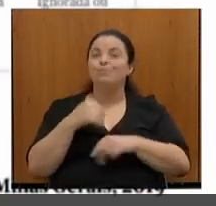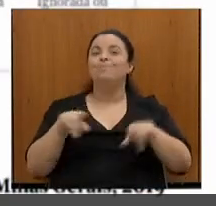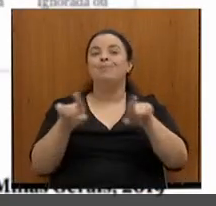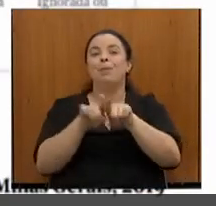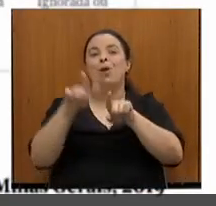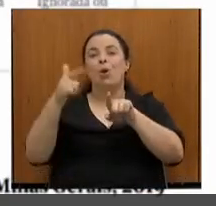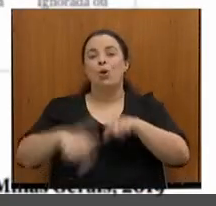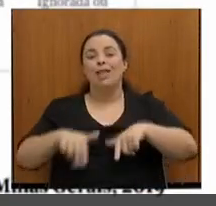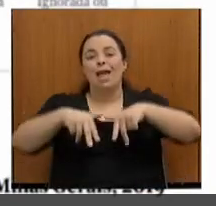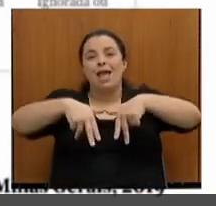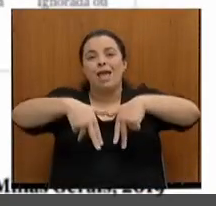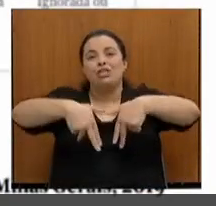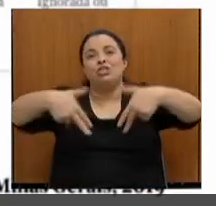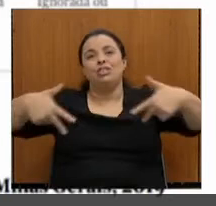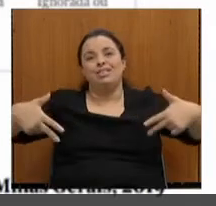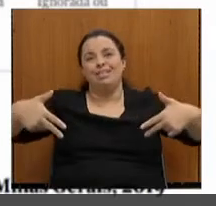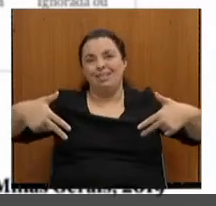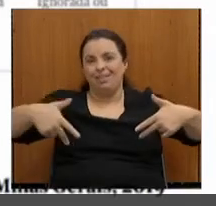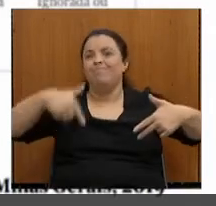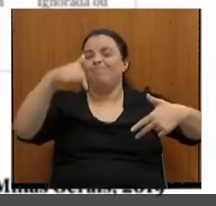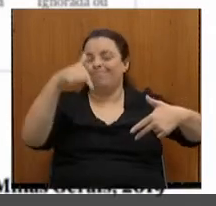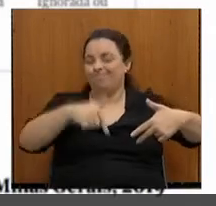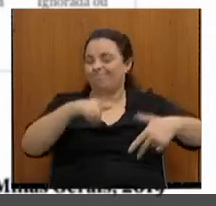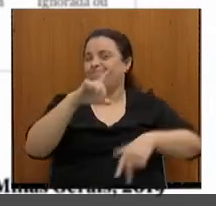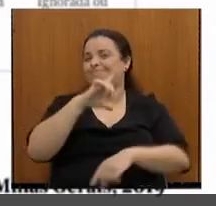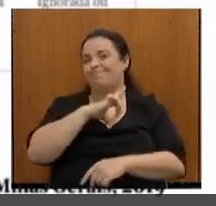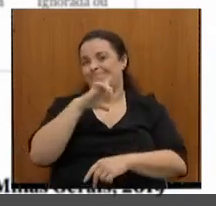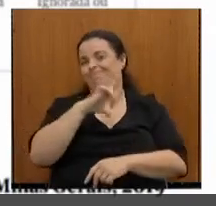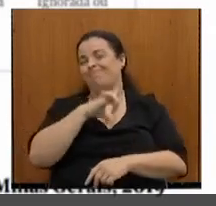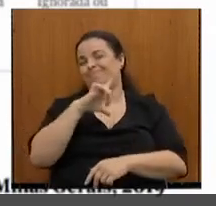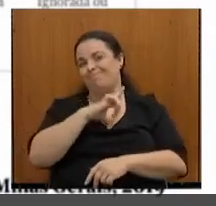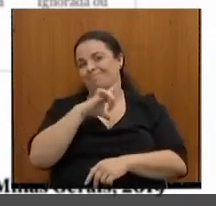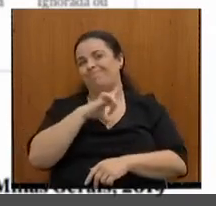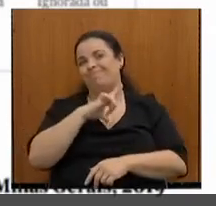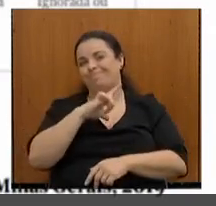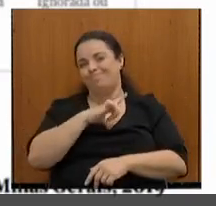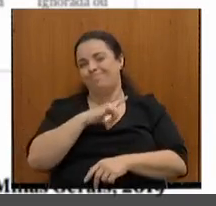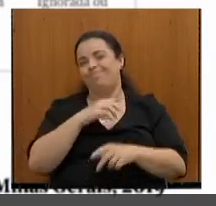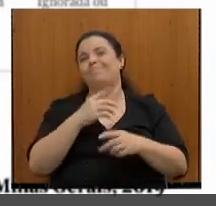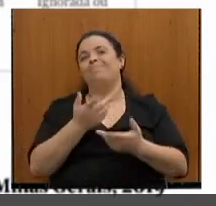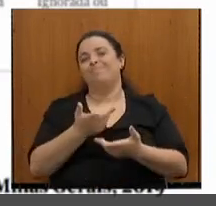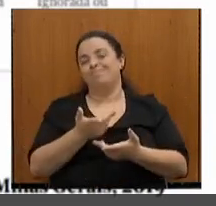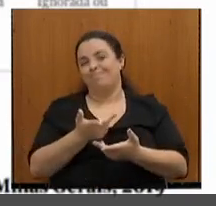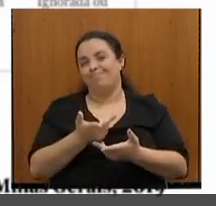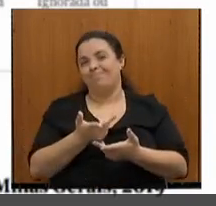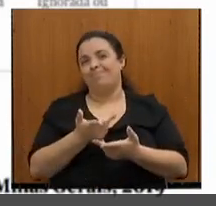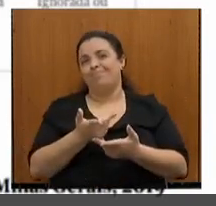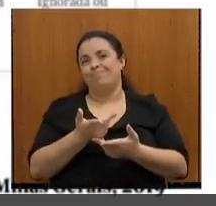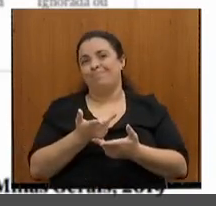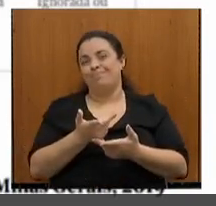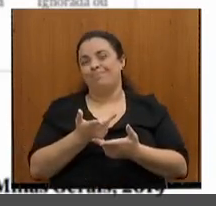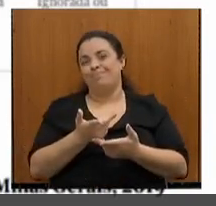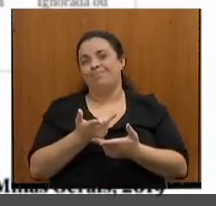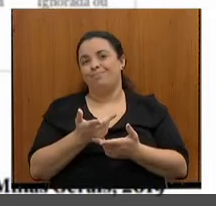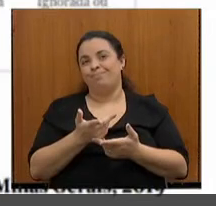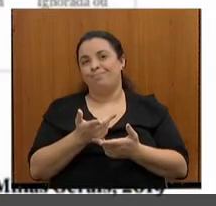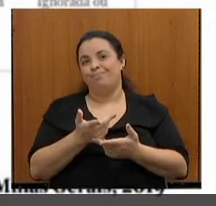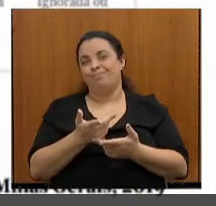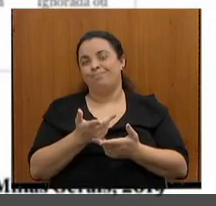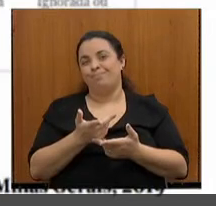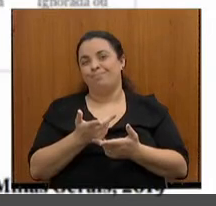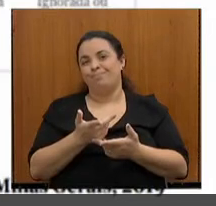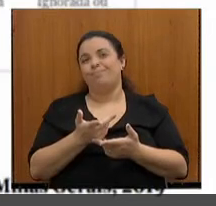nosso estado, né? Então, a mortalidade é muito maior entre as gestantes negras, entre